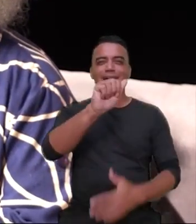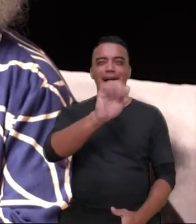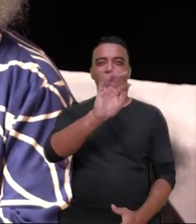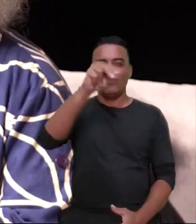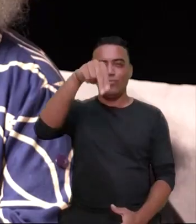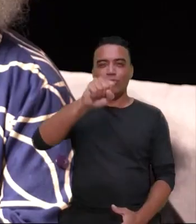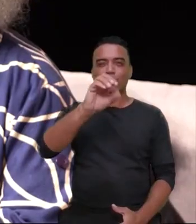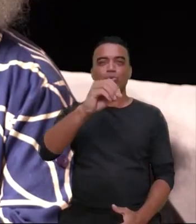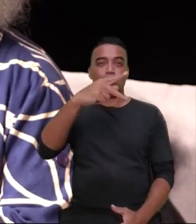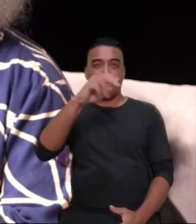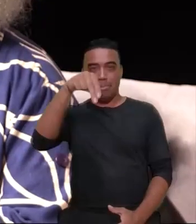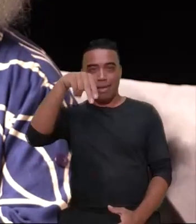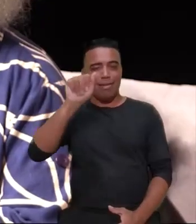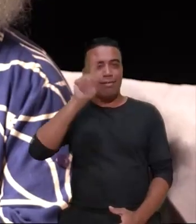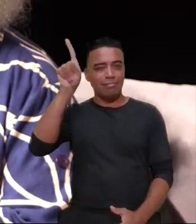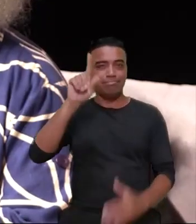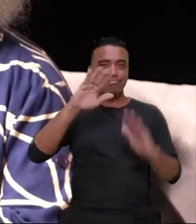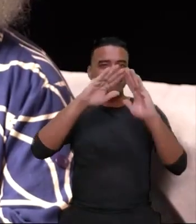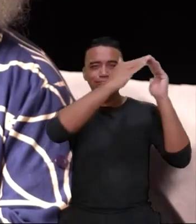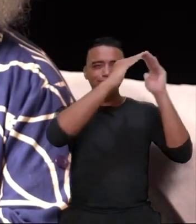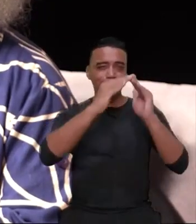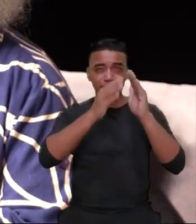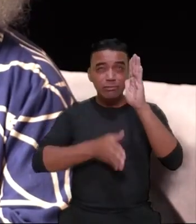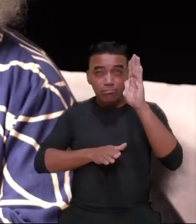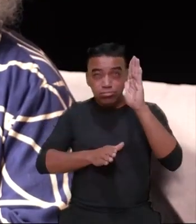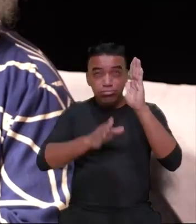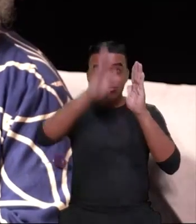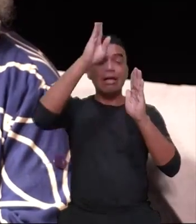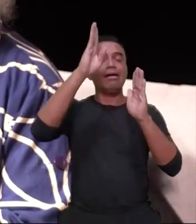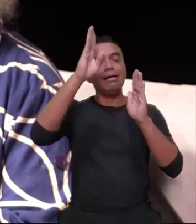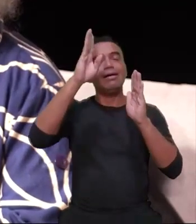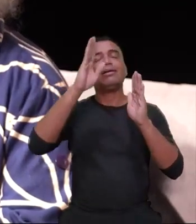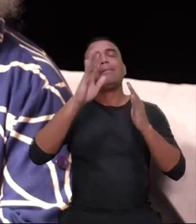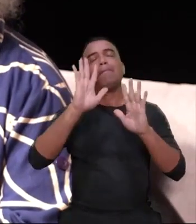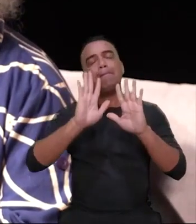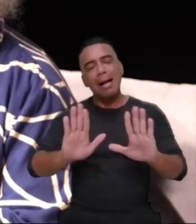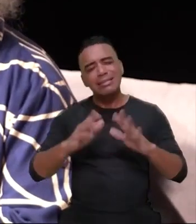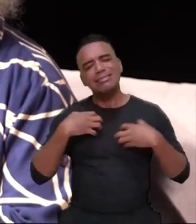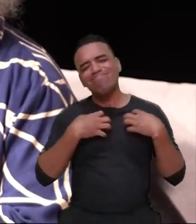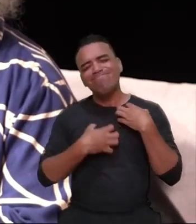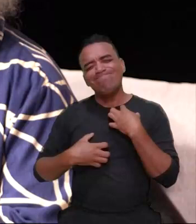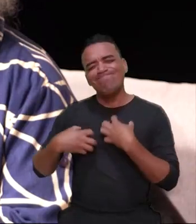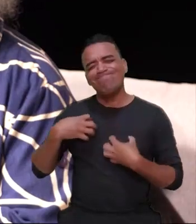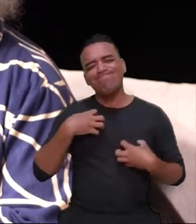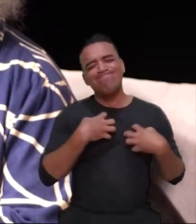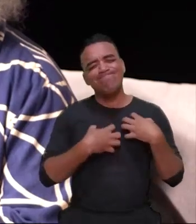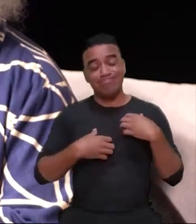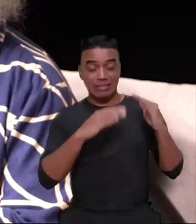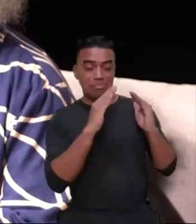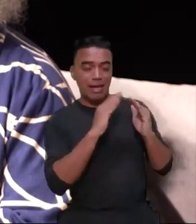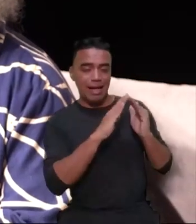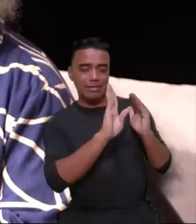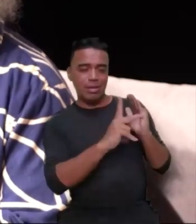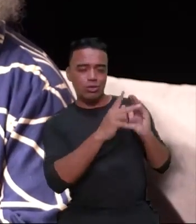Afonso Pena. Então, mas foi dolorido. Sair de